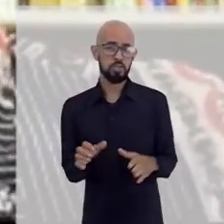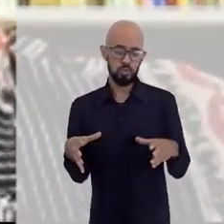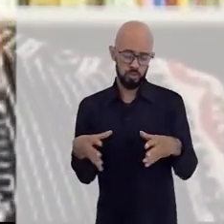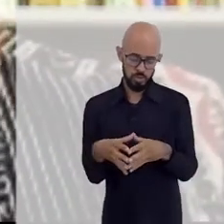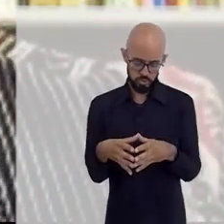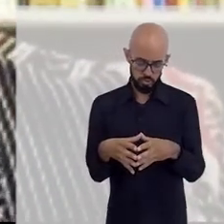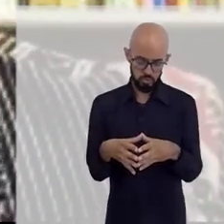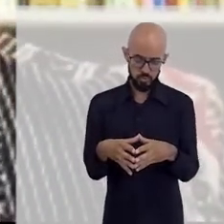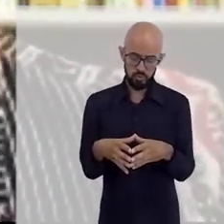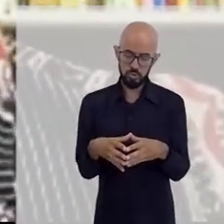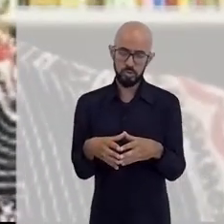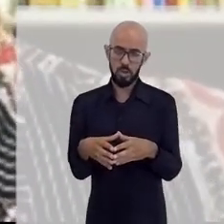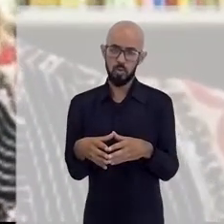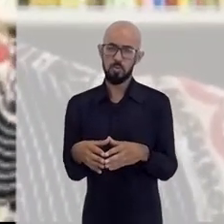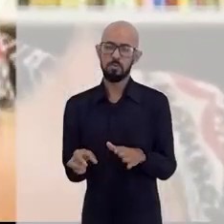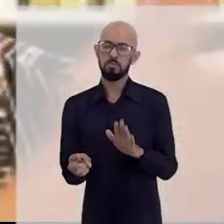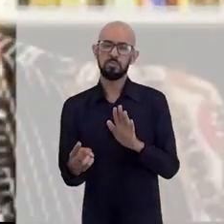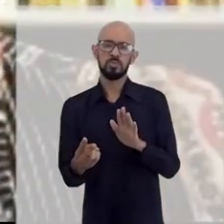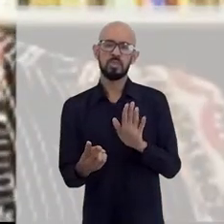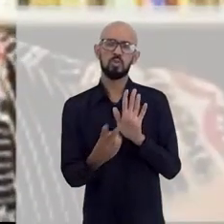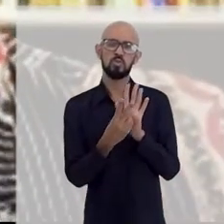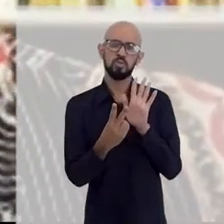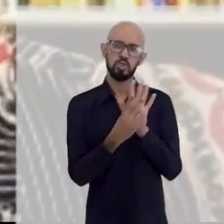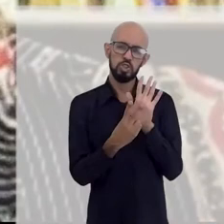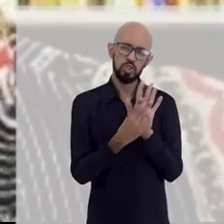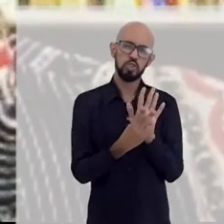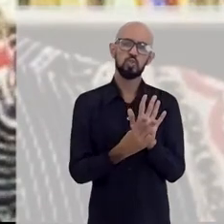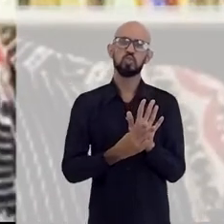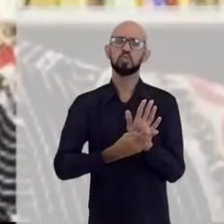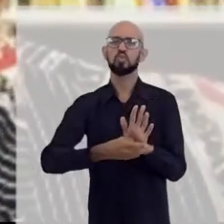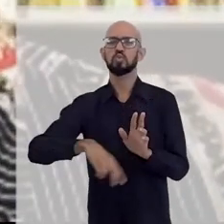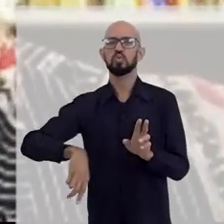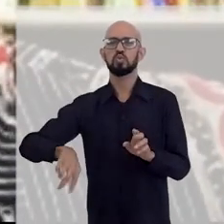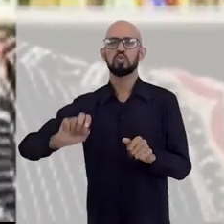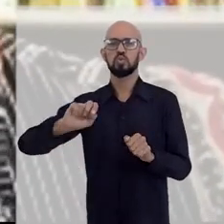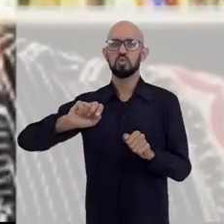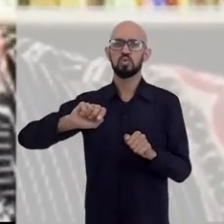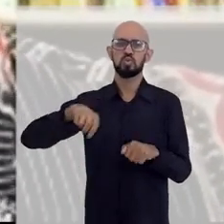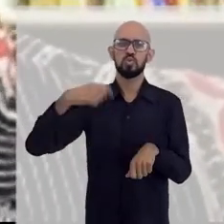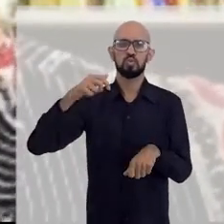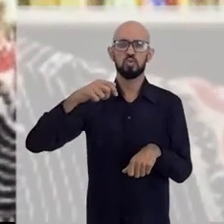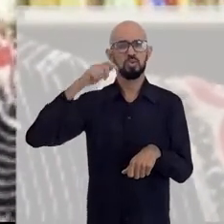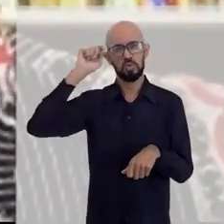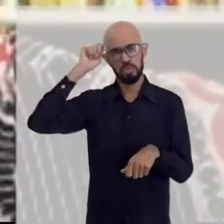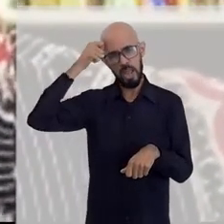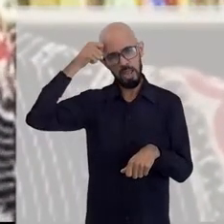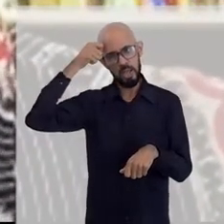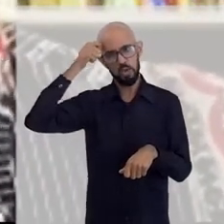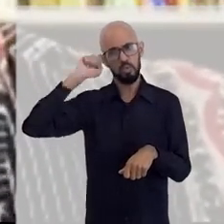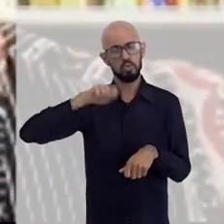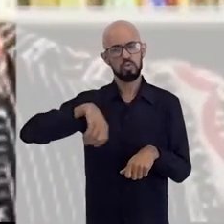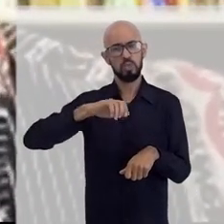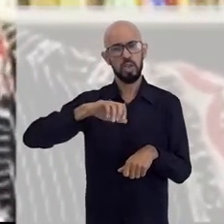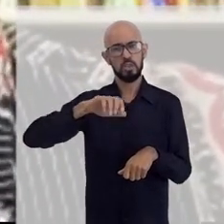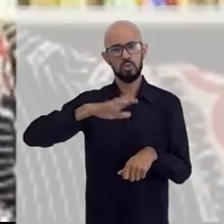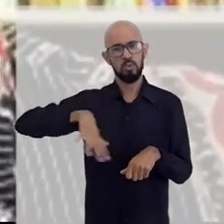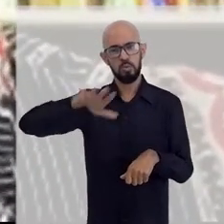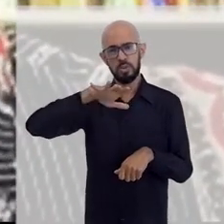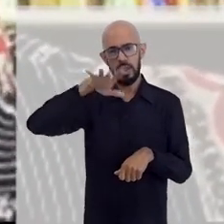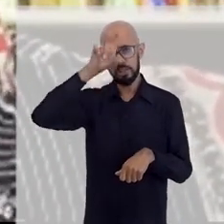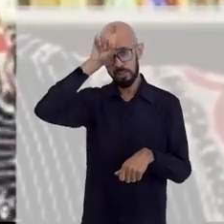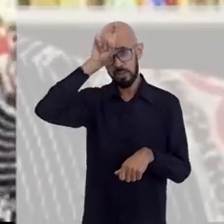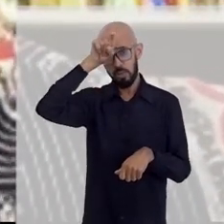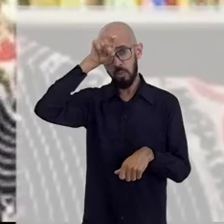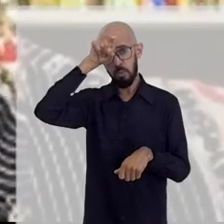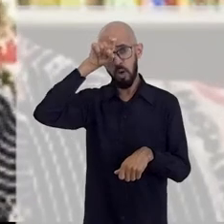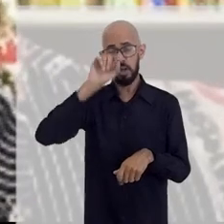coletivos que nos cercam, como os coletivos indígenas, como os negros, as comunidades quilombolas, enfim, uma série de